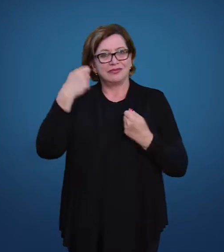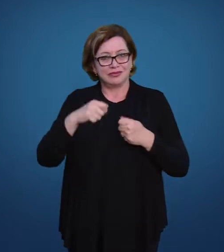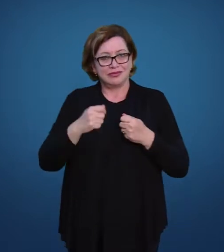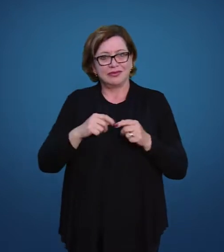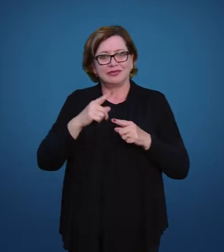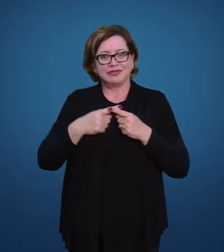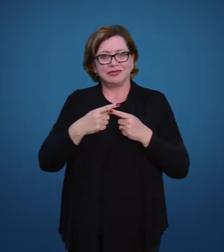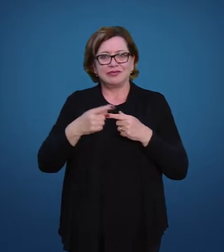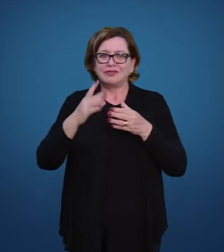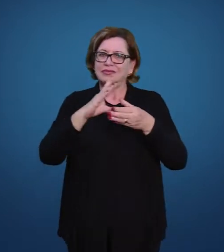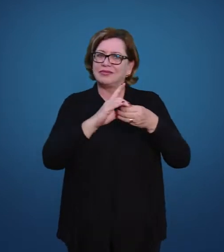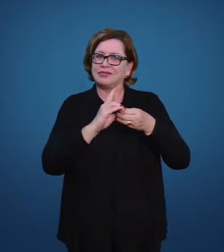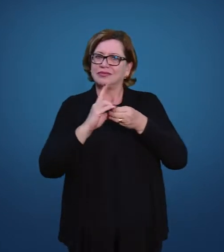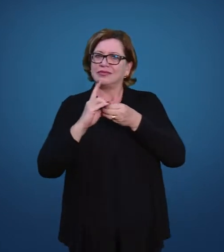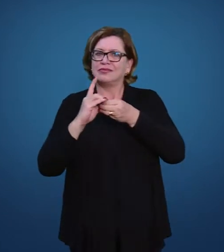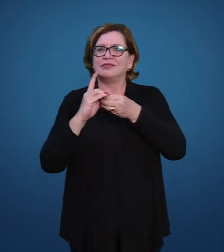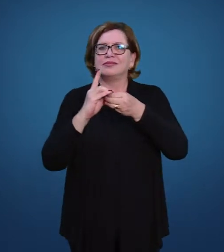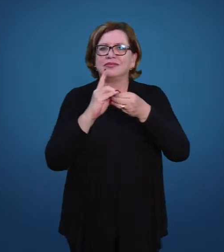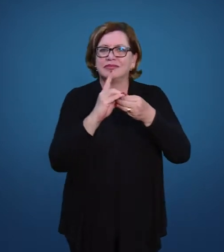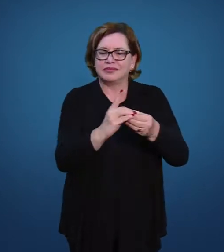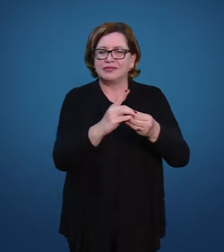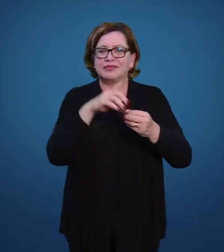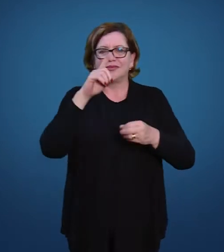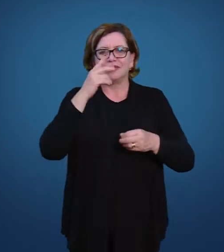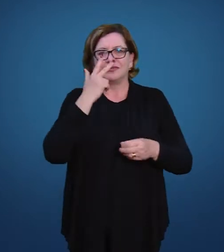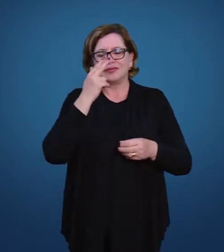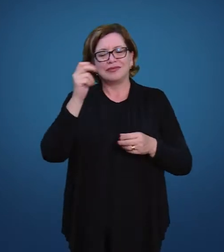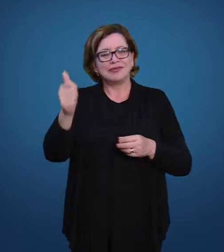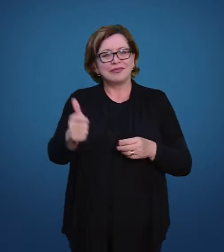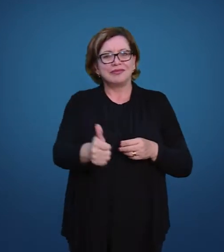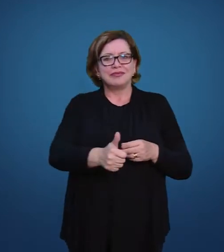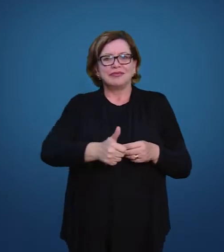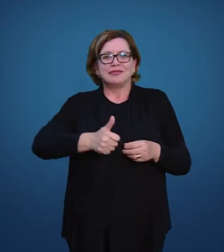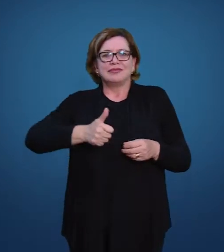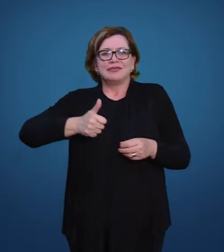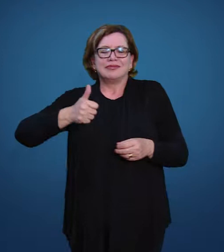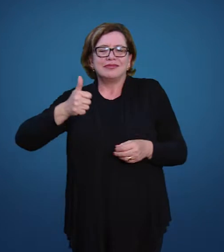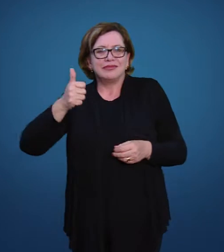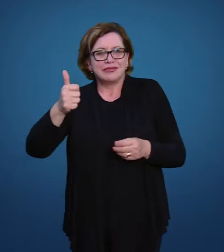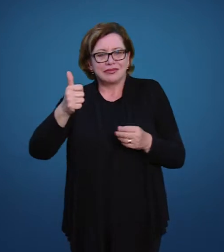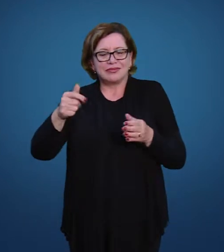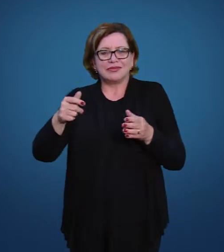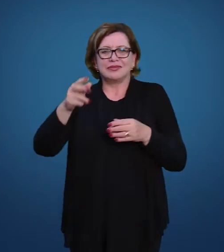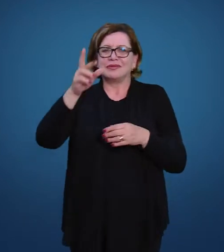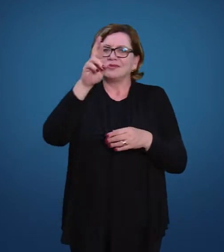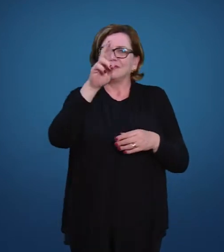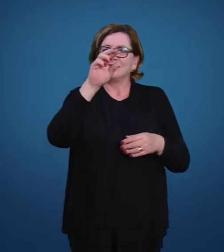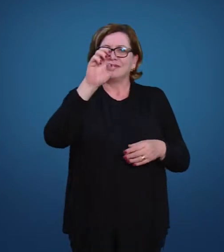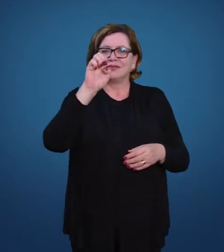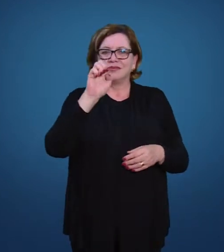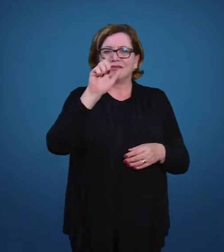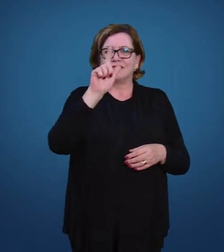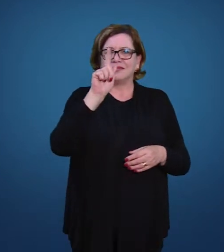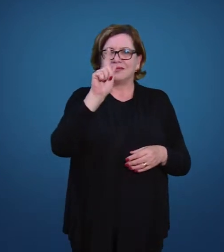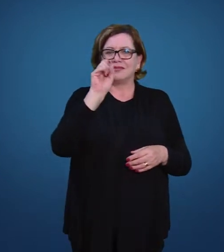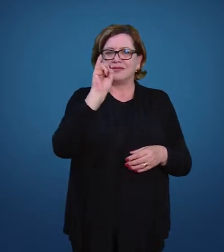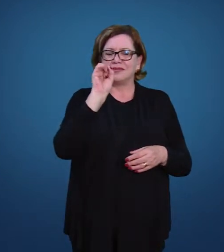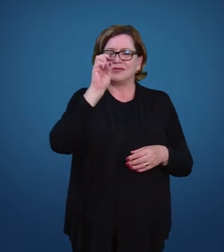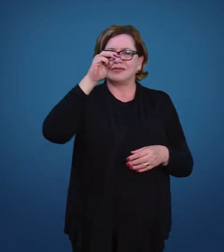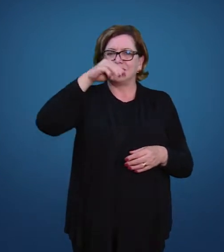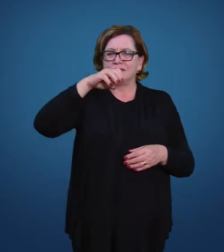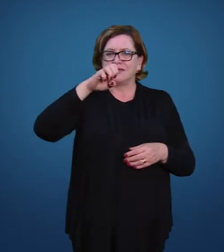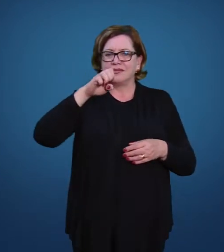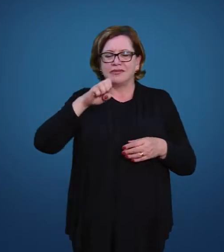porque a democracia eu considero o melhor sistema, o melhor regime político de que se possa esperar,